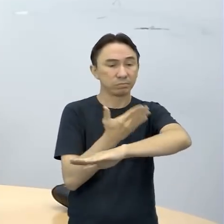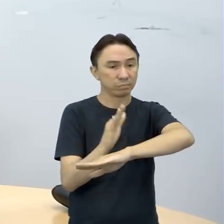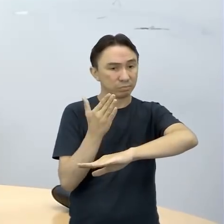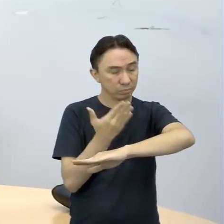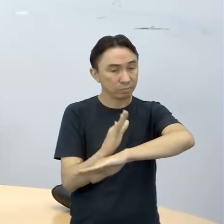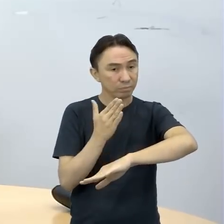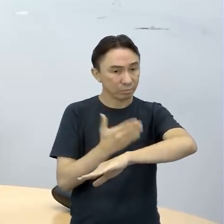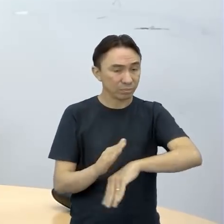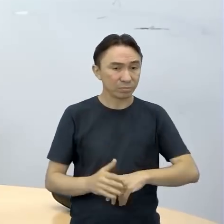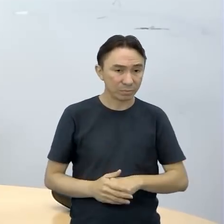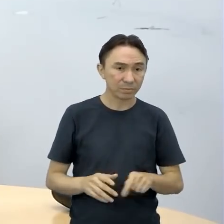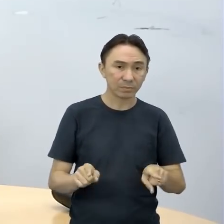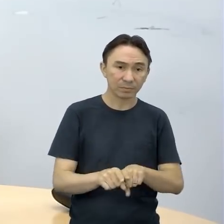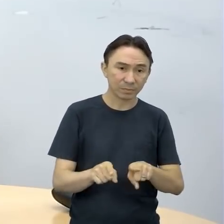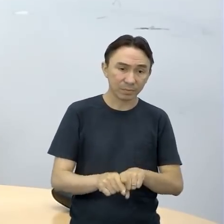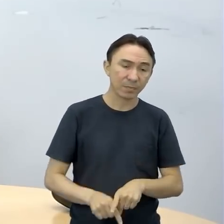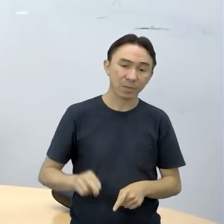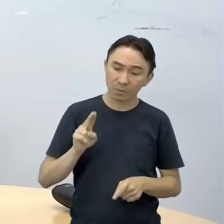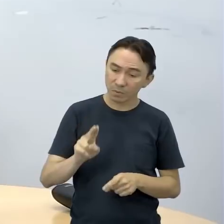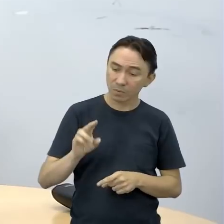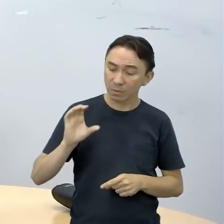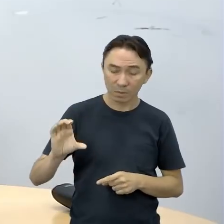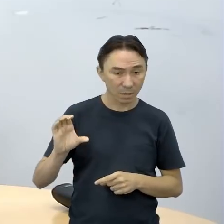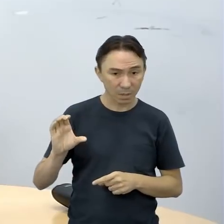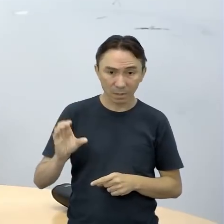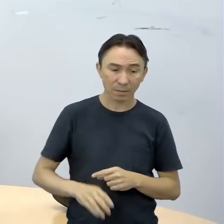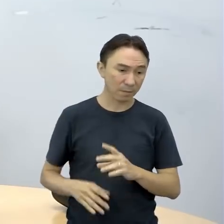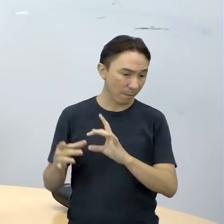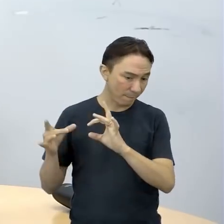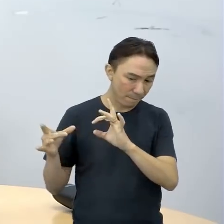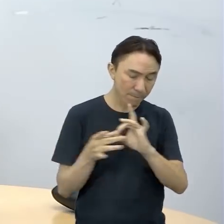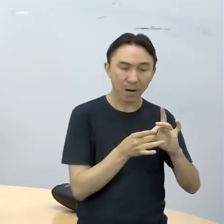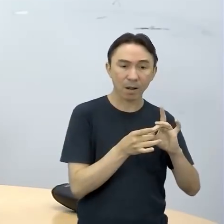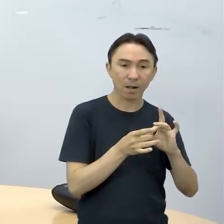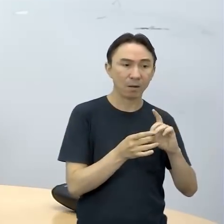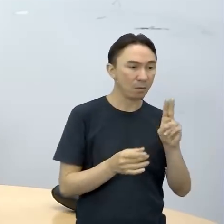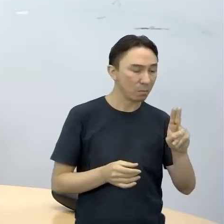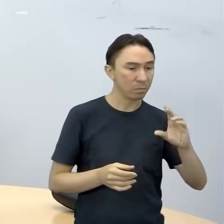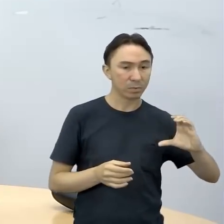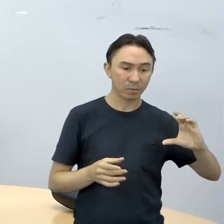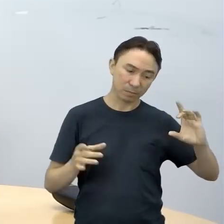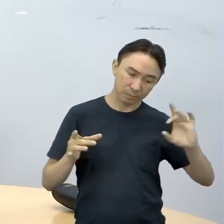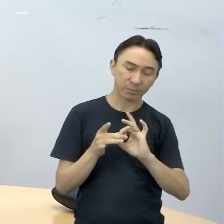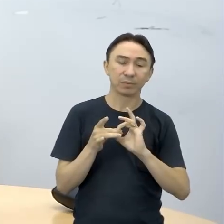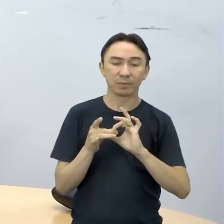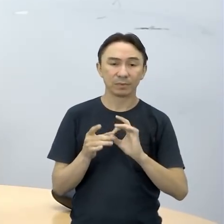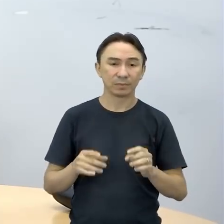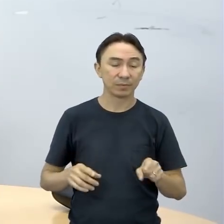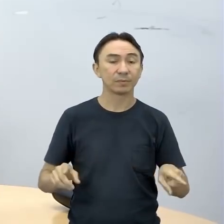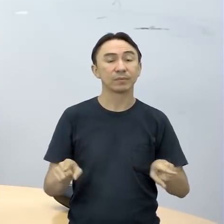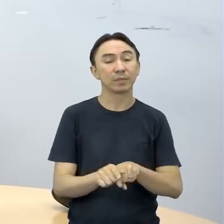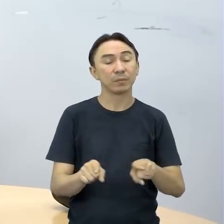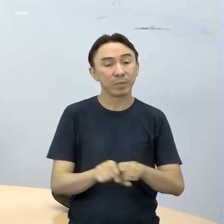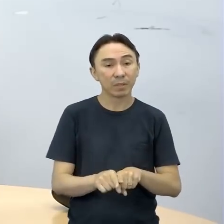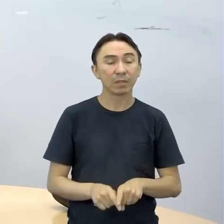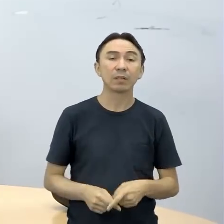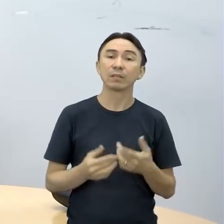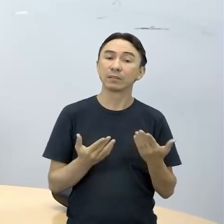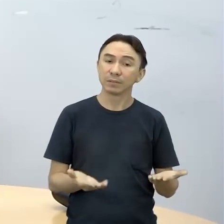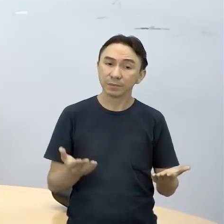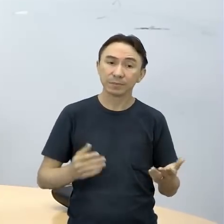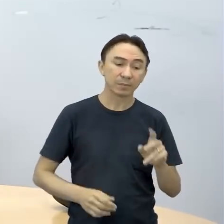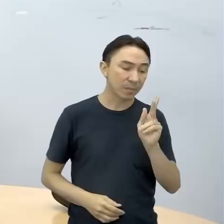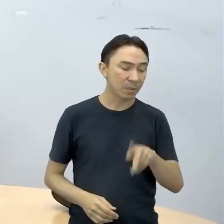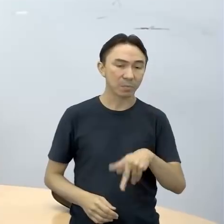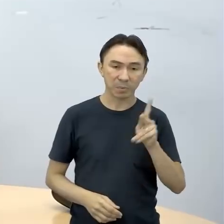curriculares sejam cada vez mais integrados, né? E que, antes de mais nada, o professor comece a se colocar em sala de aula, não como